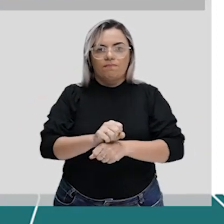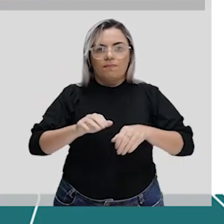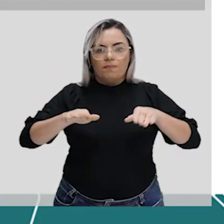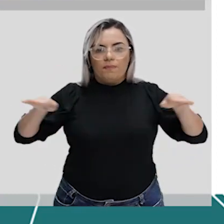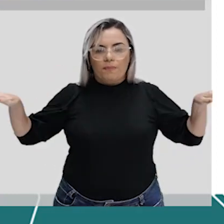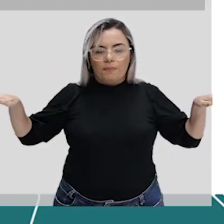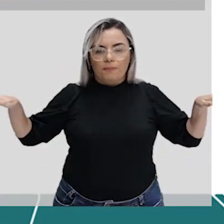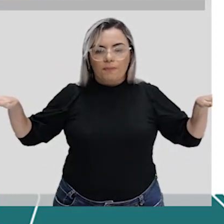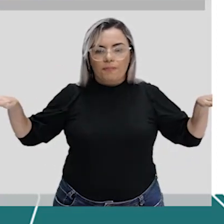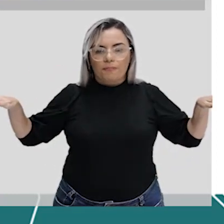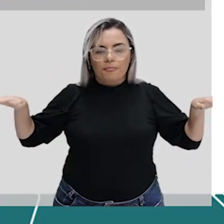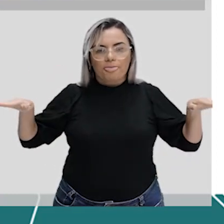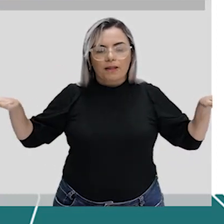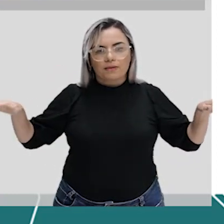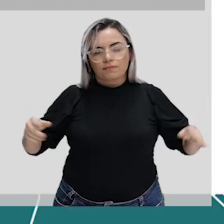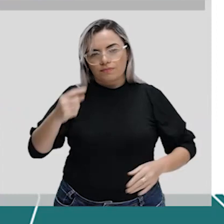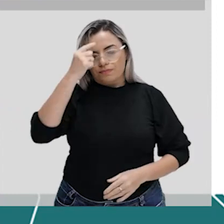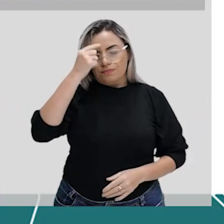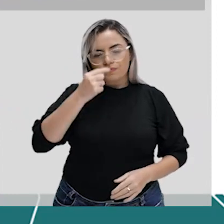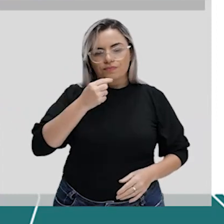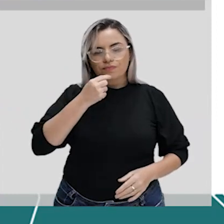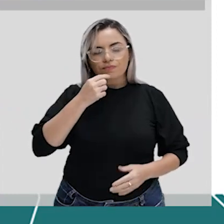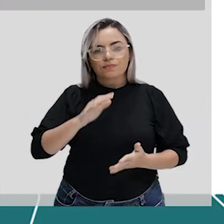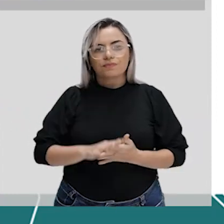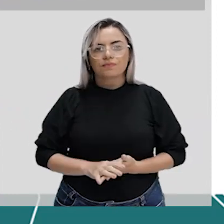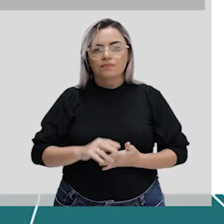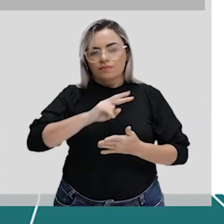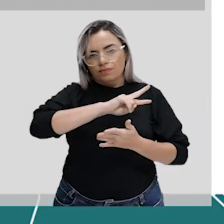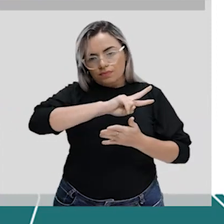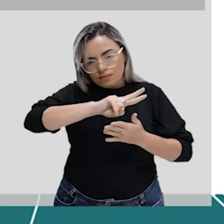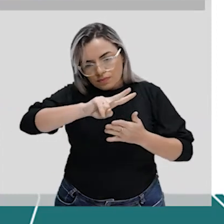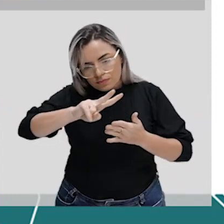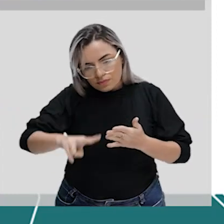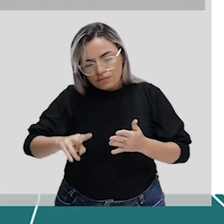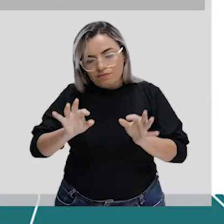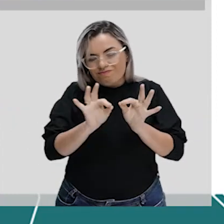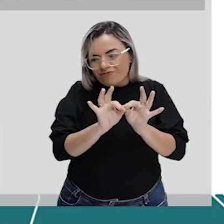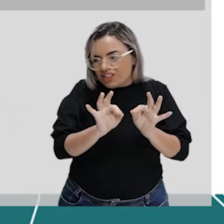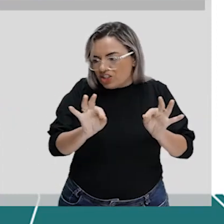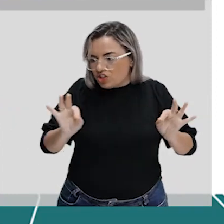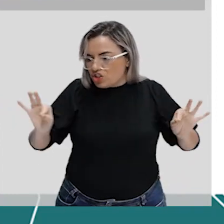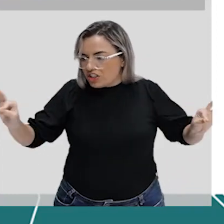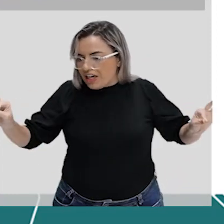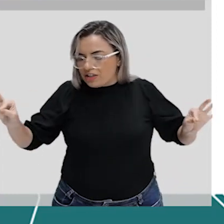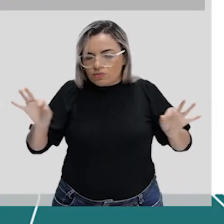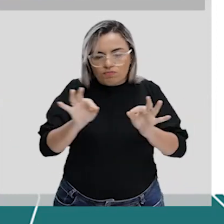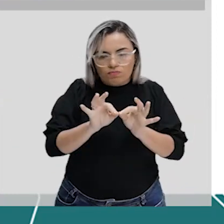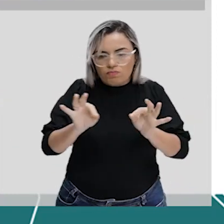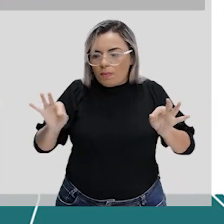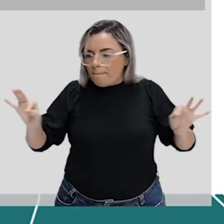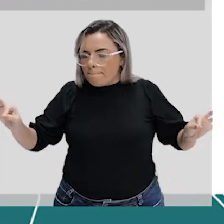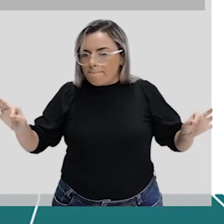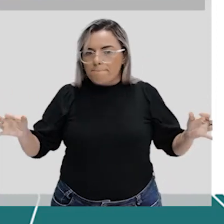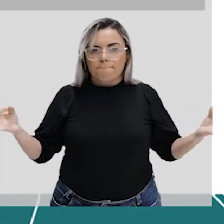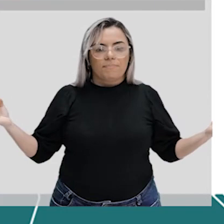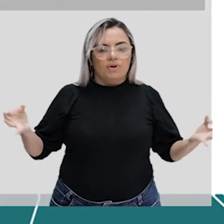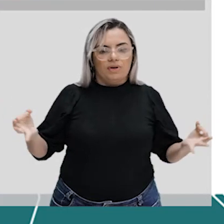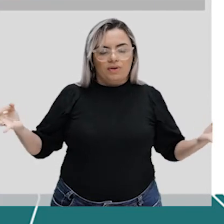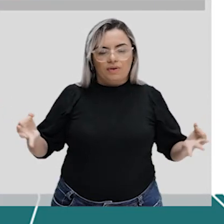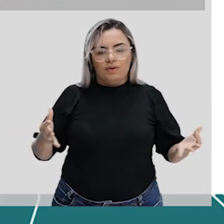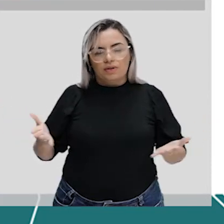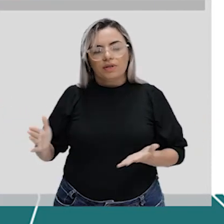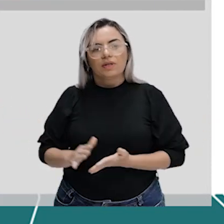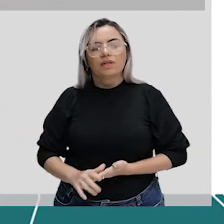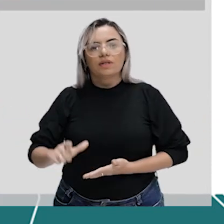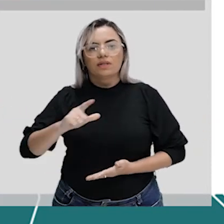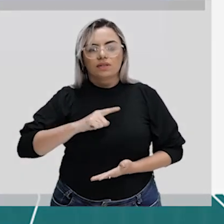abertos. Dentre os vários movimentos que devem ser realizados pelos atletas, esse é um dos que deve acontecer, que